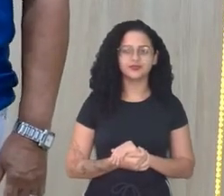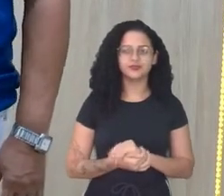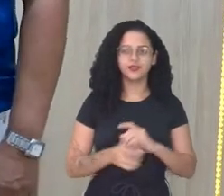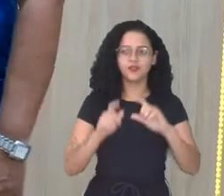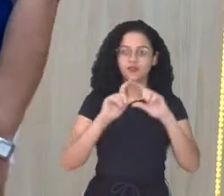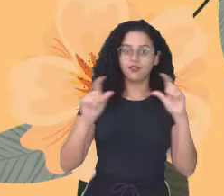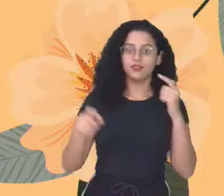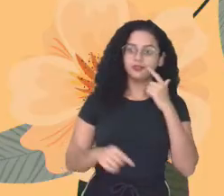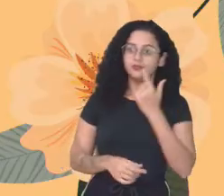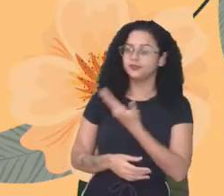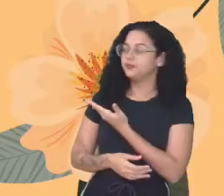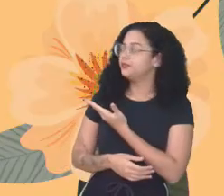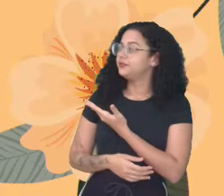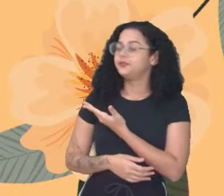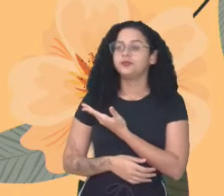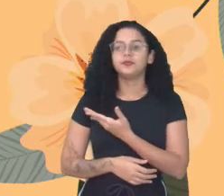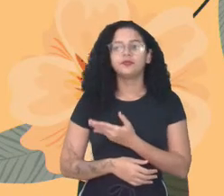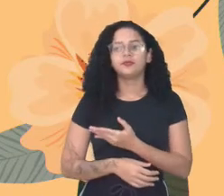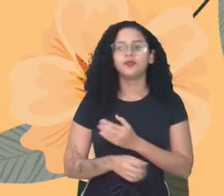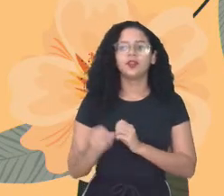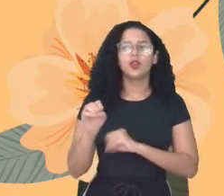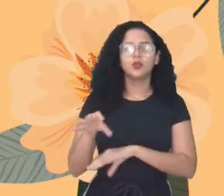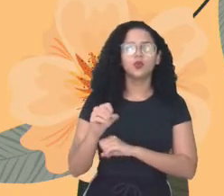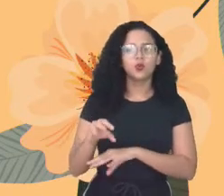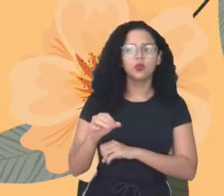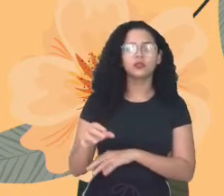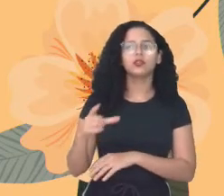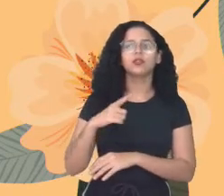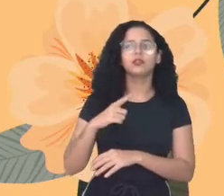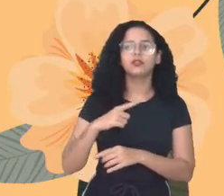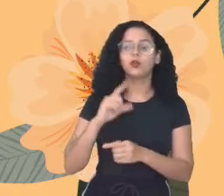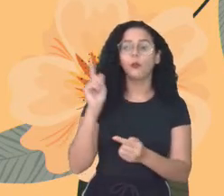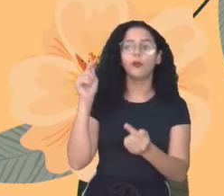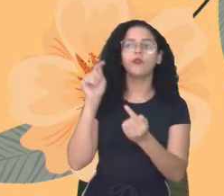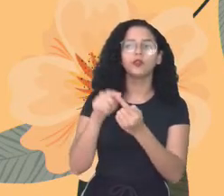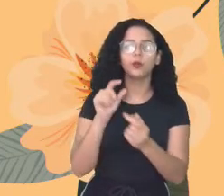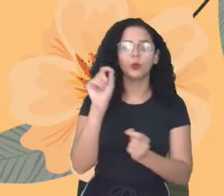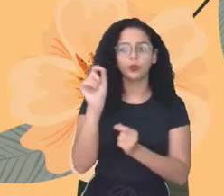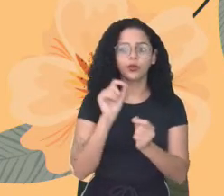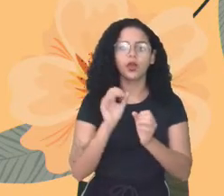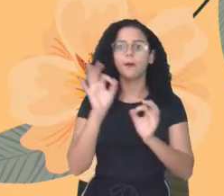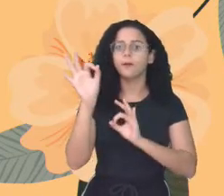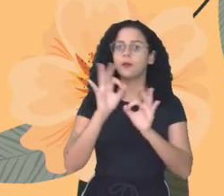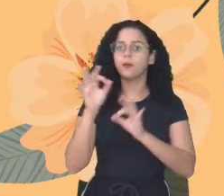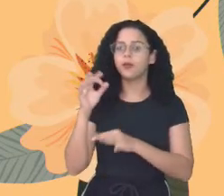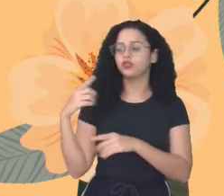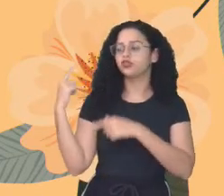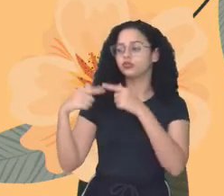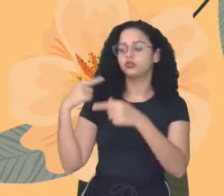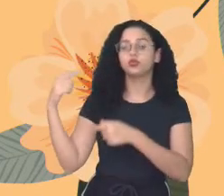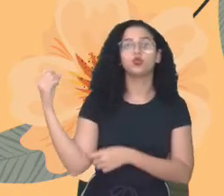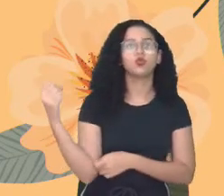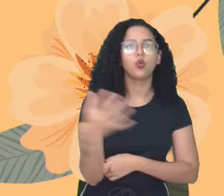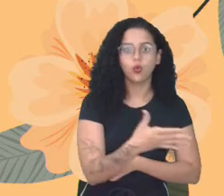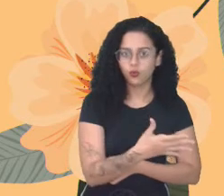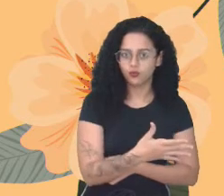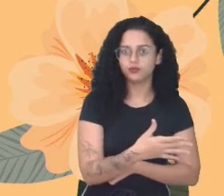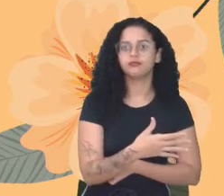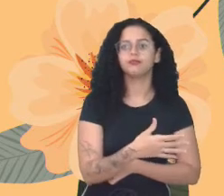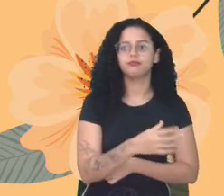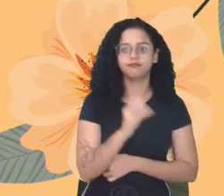frase. A educação tem a nobre tarefa de preparar as novas gerações,